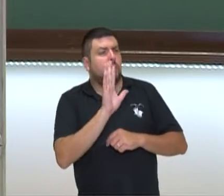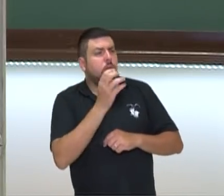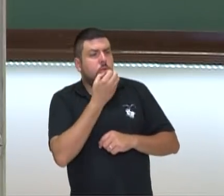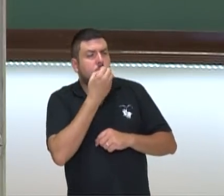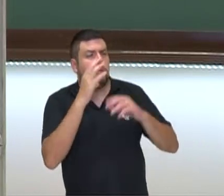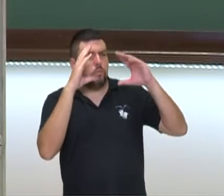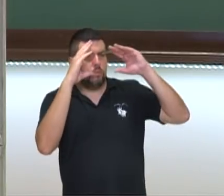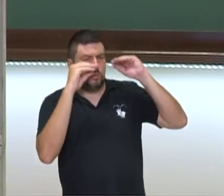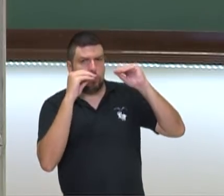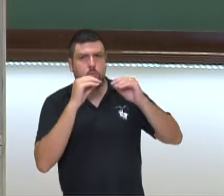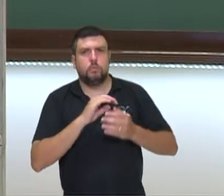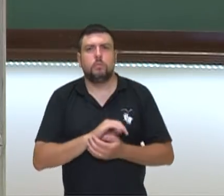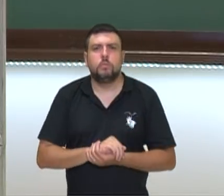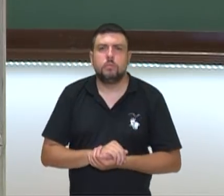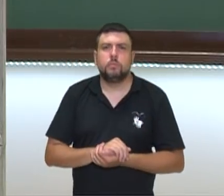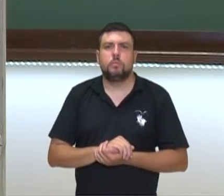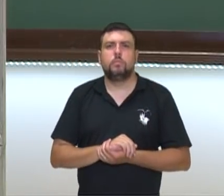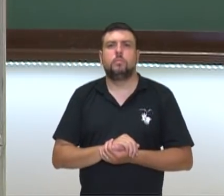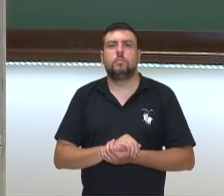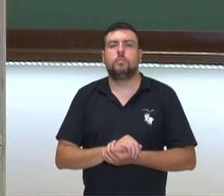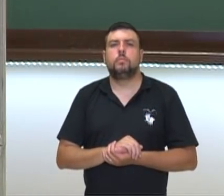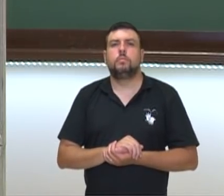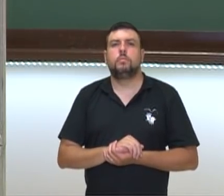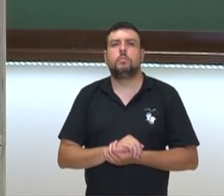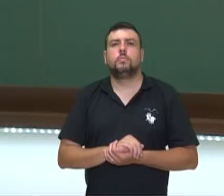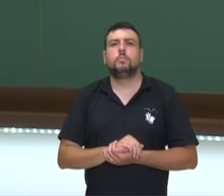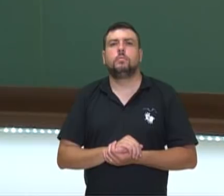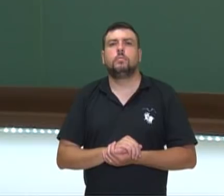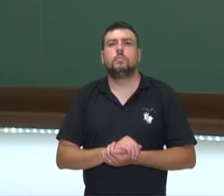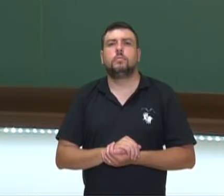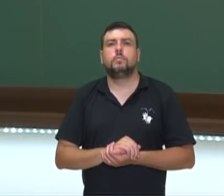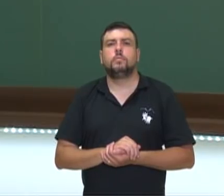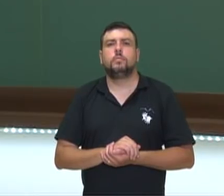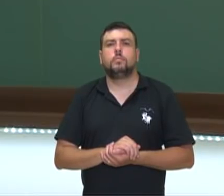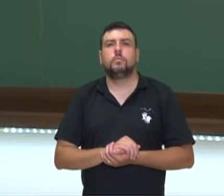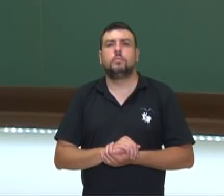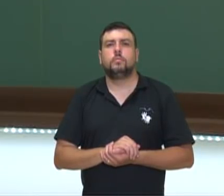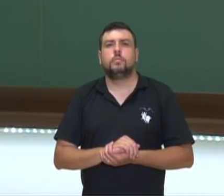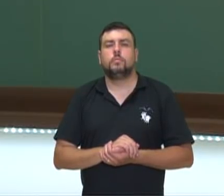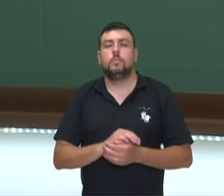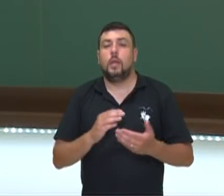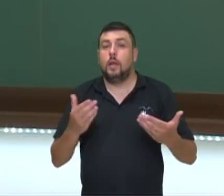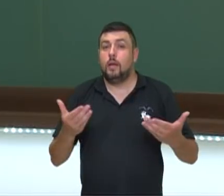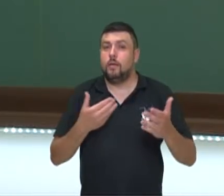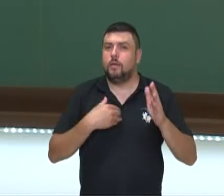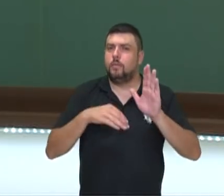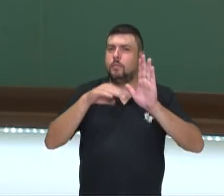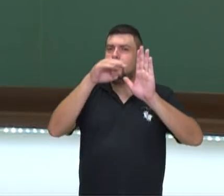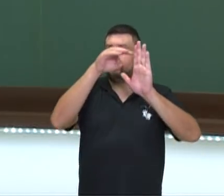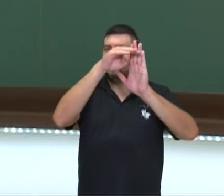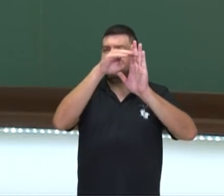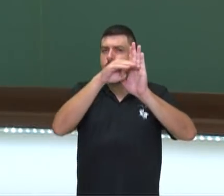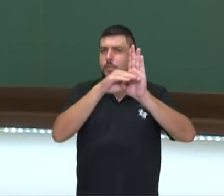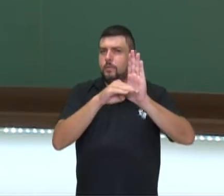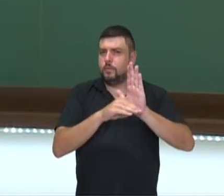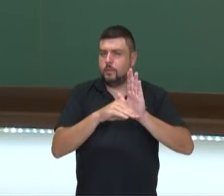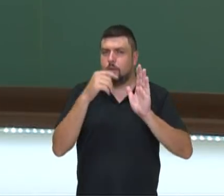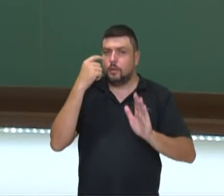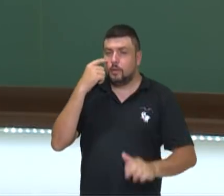dormir. Beleza? Então essa que é a diferença. Beleza, gente? Vamos seguir aqui, olha só. Então assim,